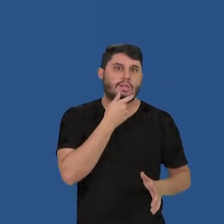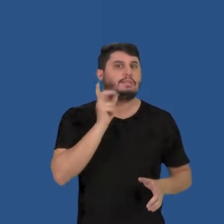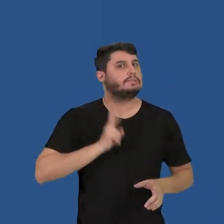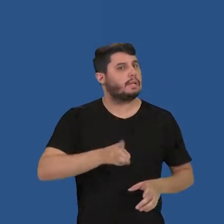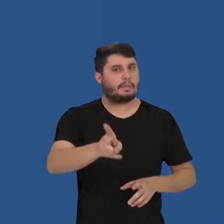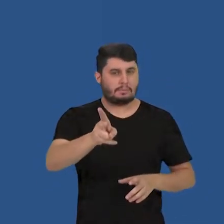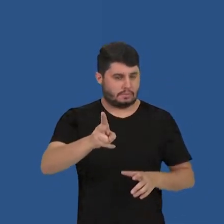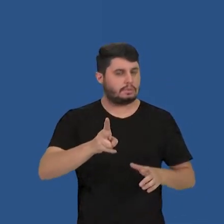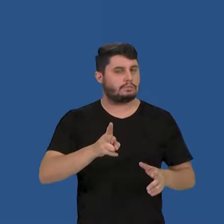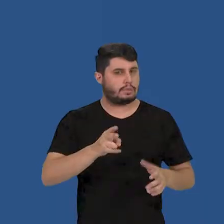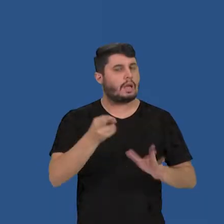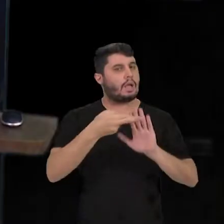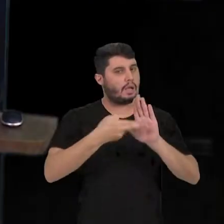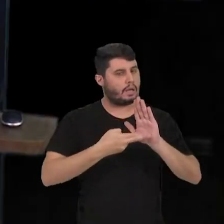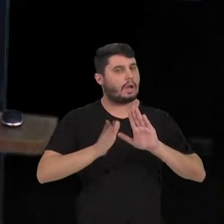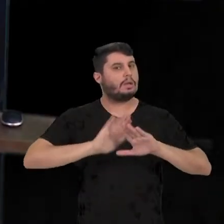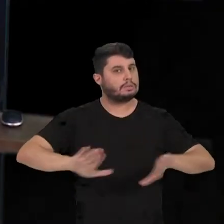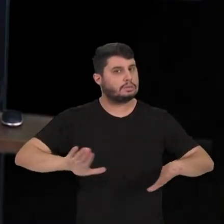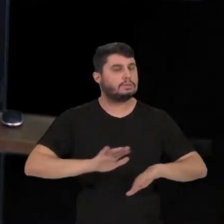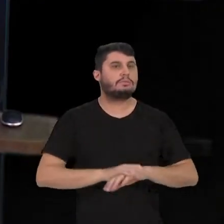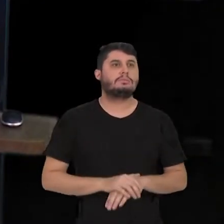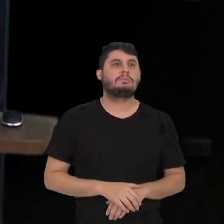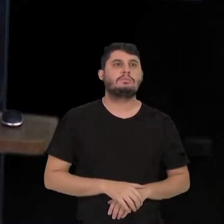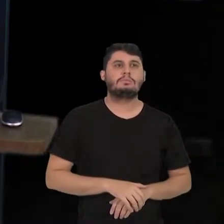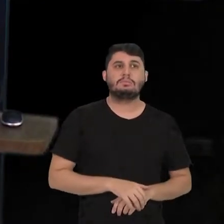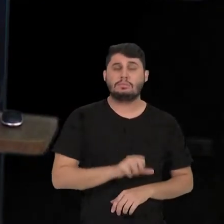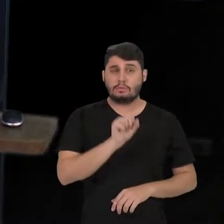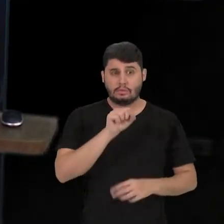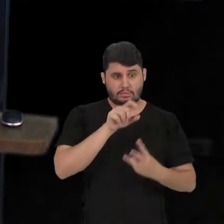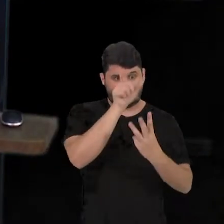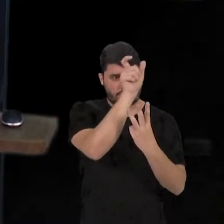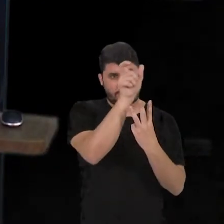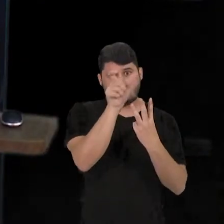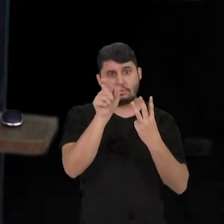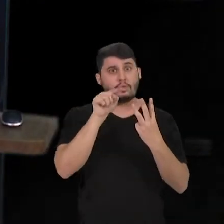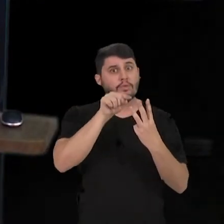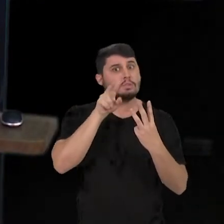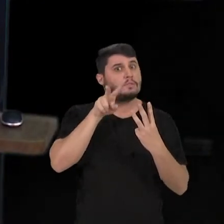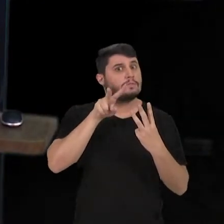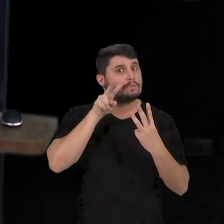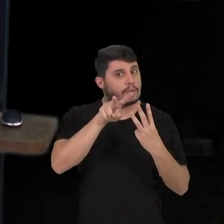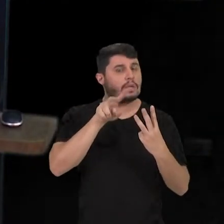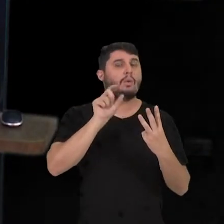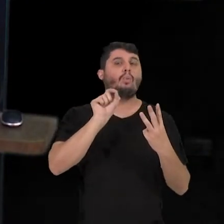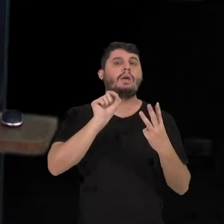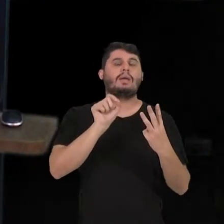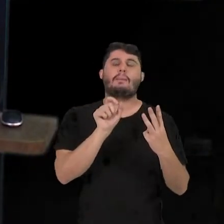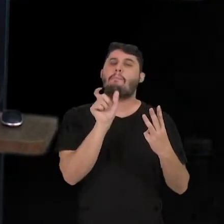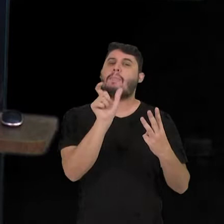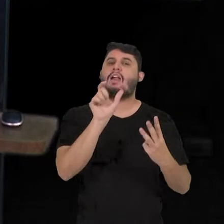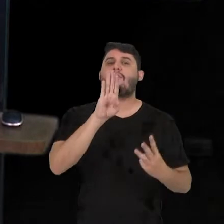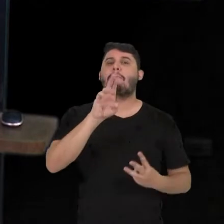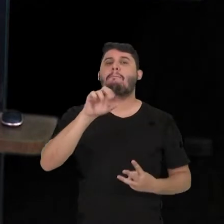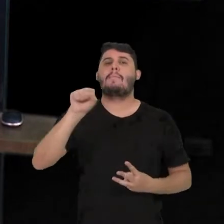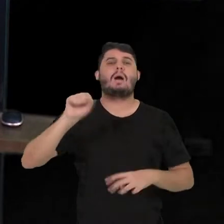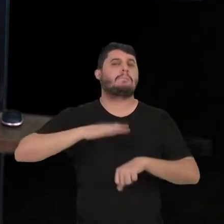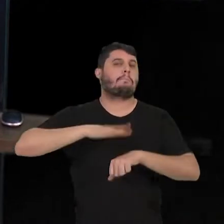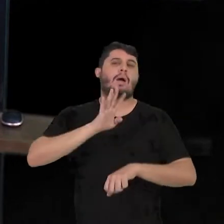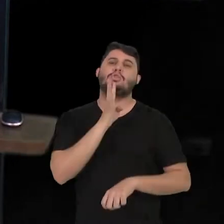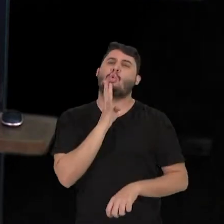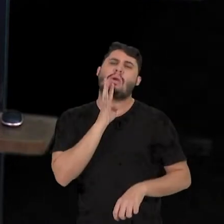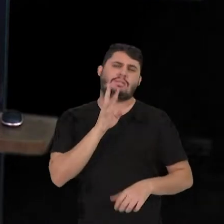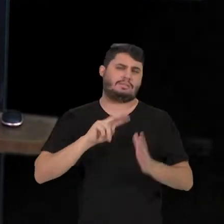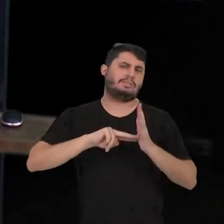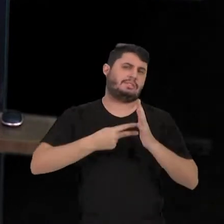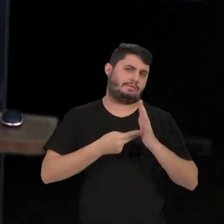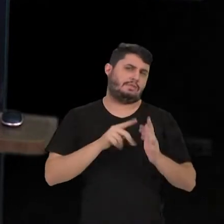três, seguramente a palavra buzz é a mais conhecida de todo mundo, que é ônibus. A primeira talvez nem tanto, mas a segunda, você pode olhar assim, nunca vi